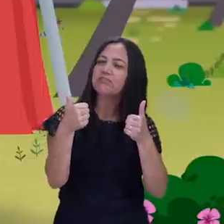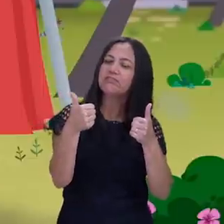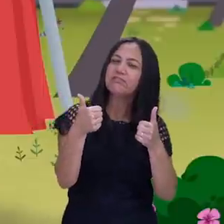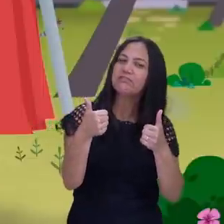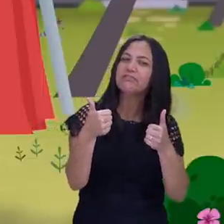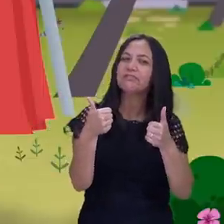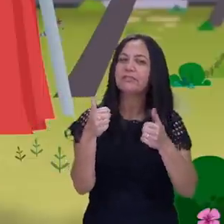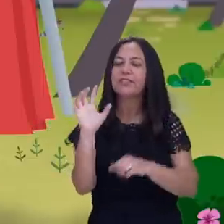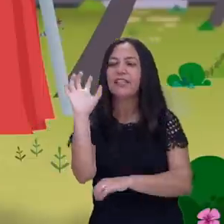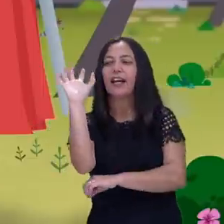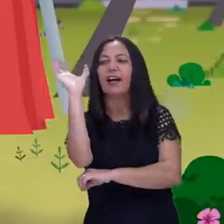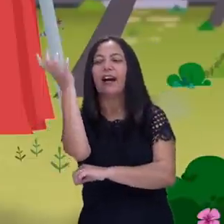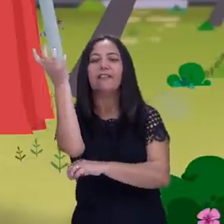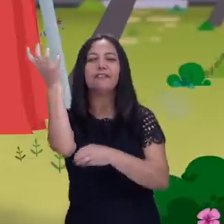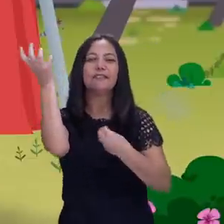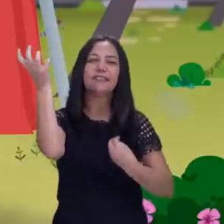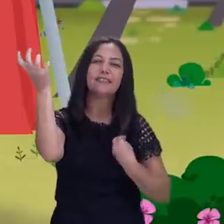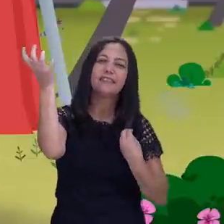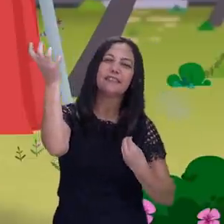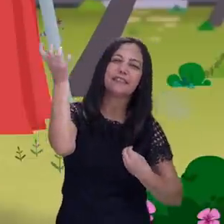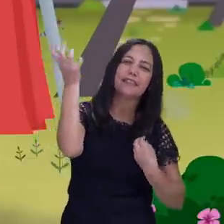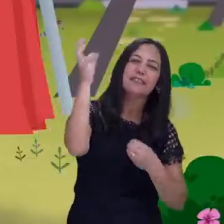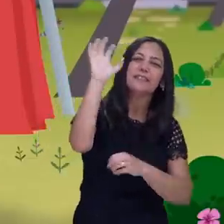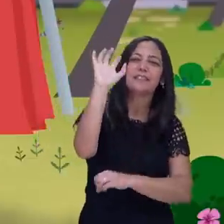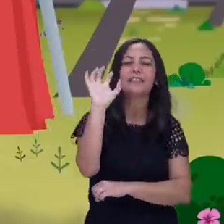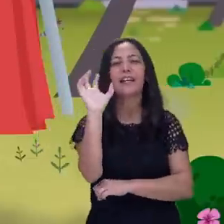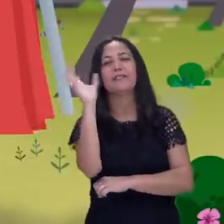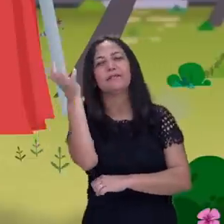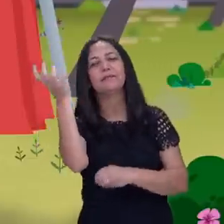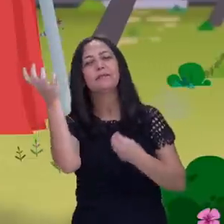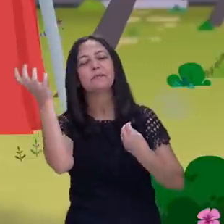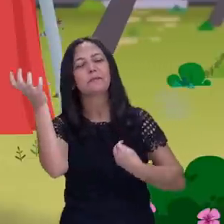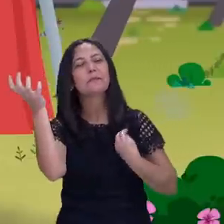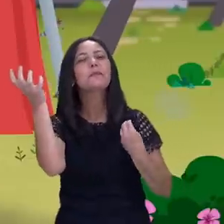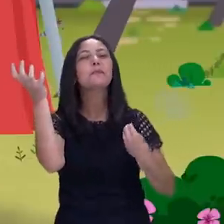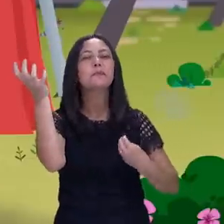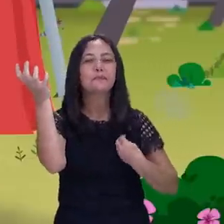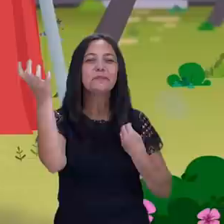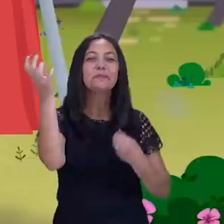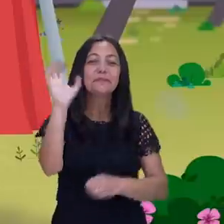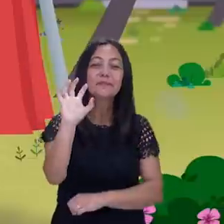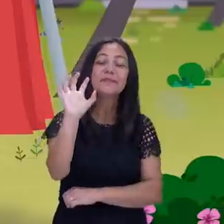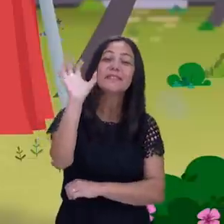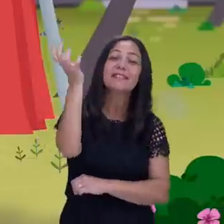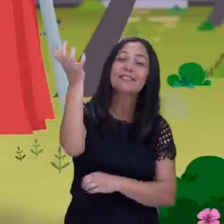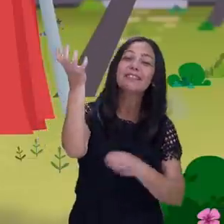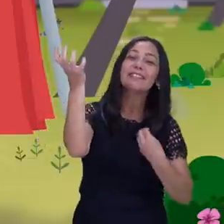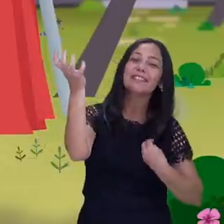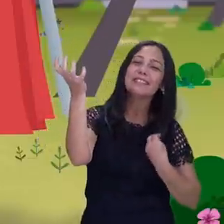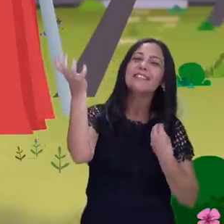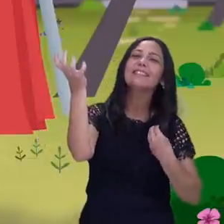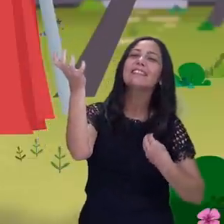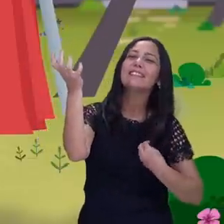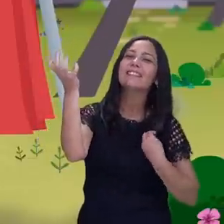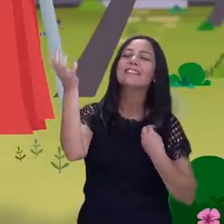nutrientes. Árvore da vida, árvore da vida, árvore da